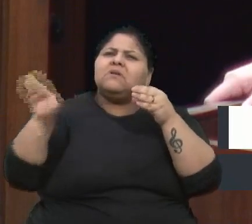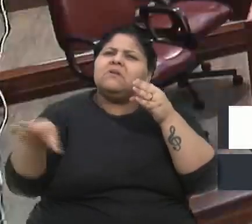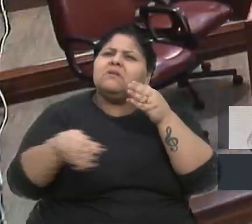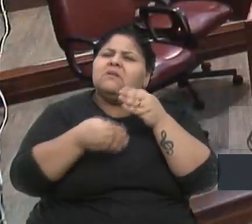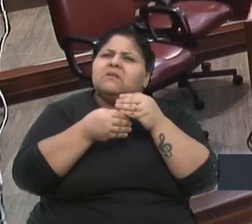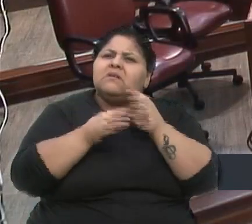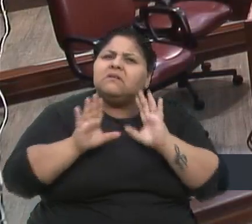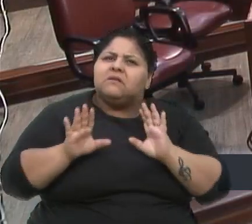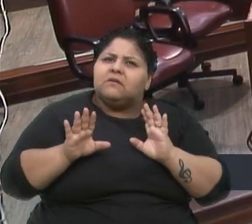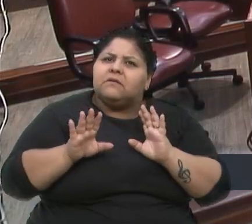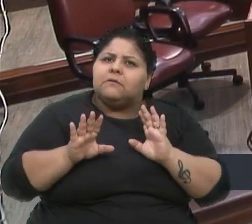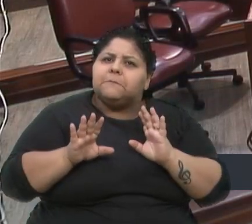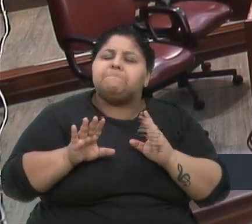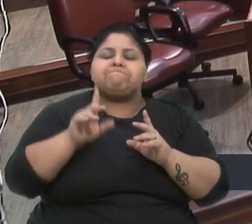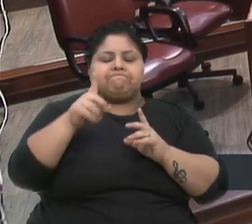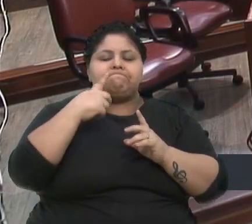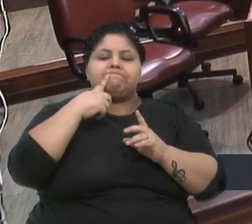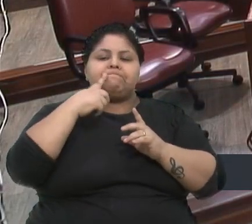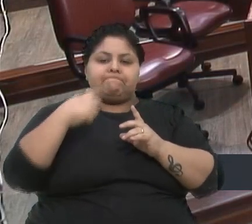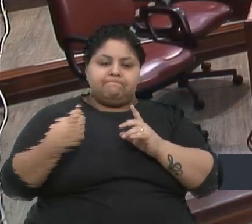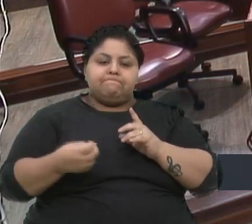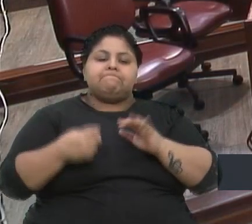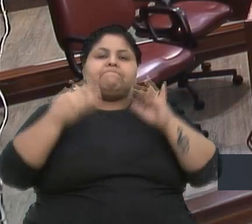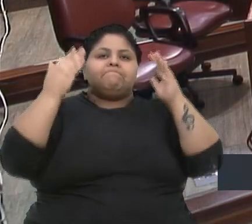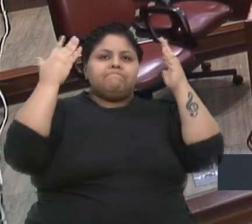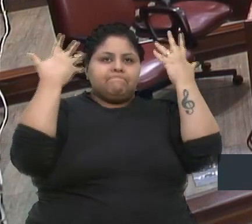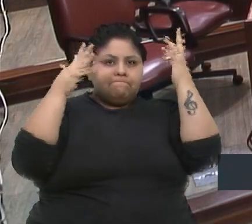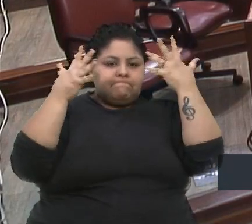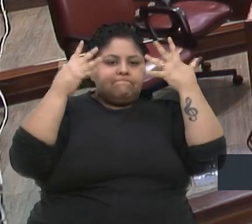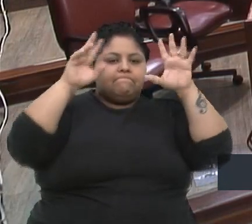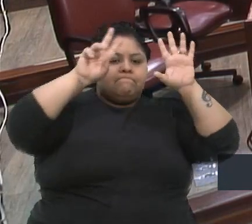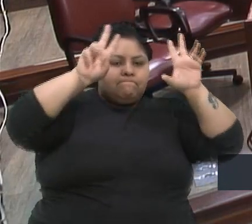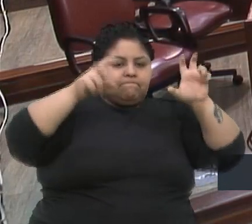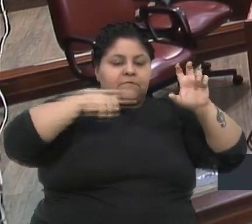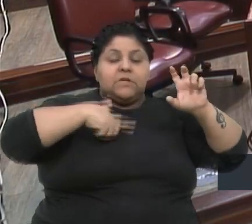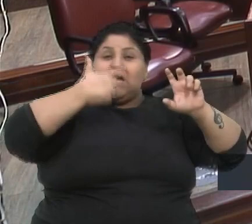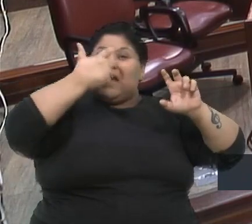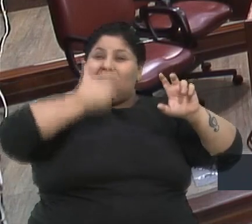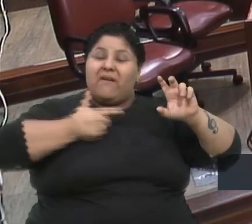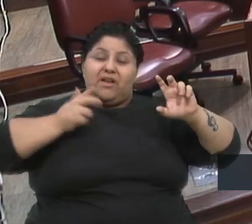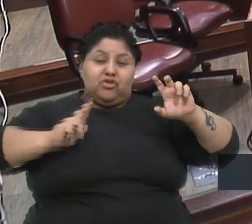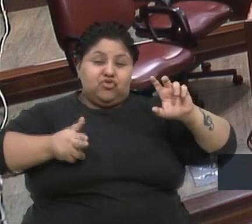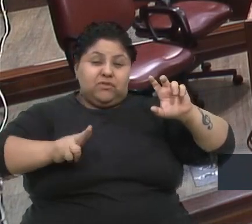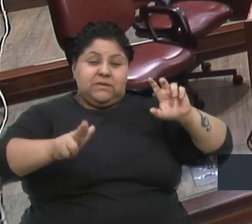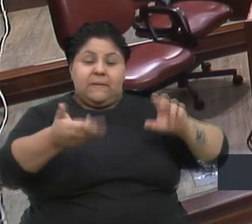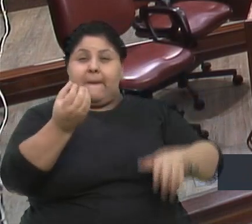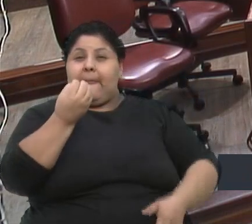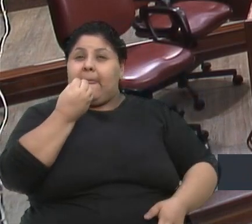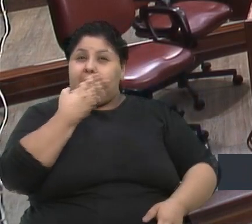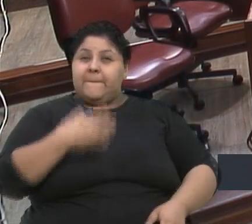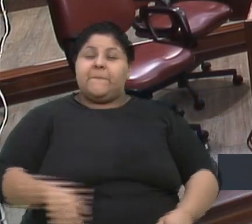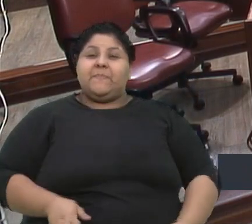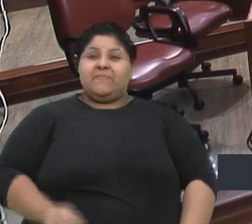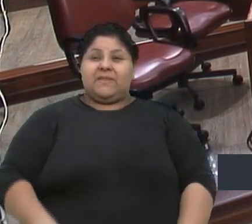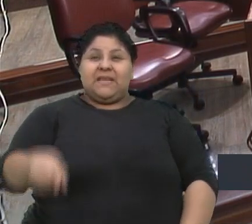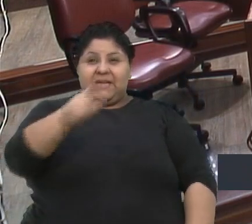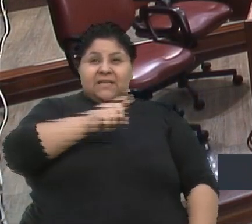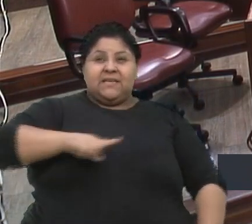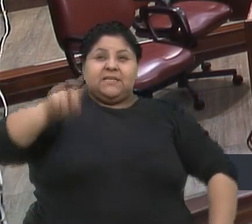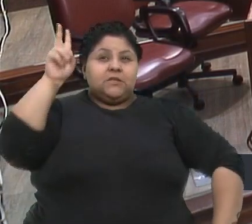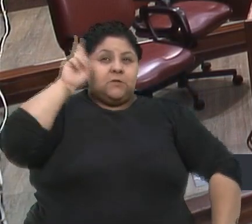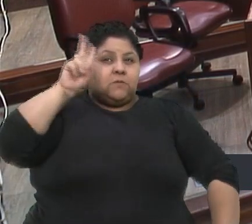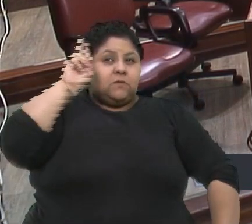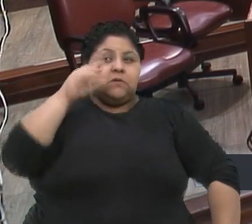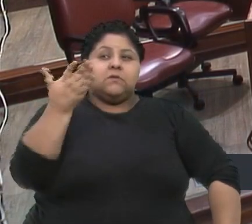Rose. Parabéns, vereador Lucas, pelo tema. Eu acho que sempre é bom a gente lembrar do